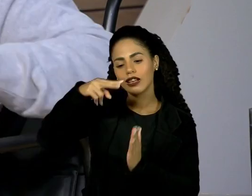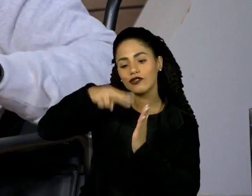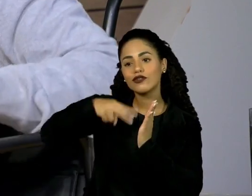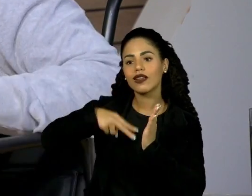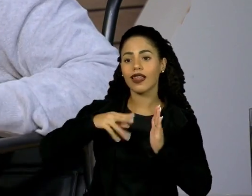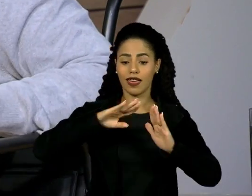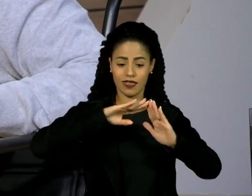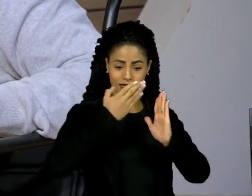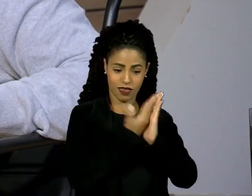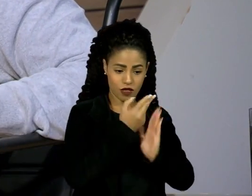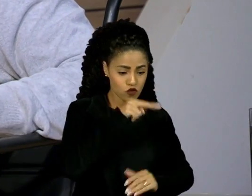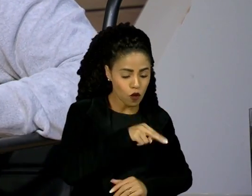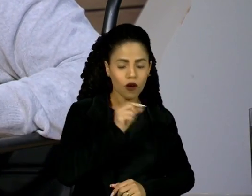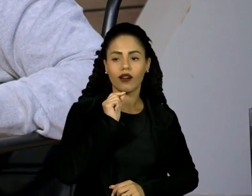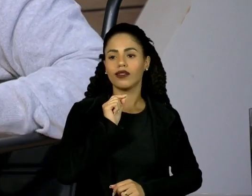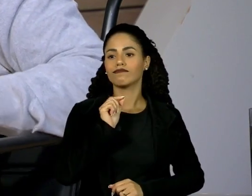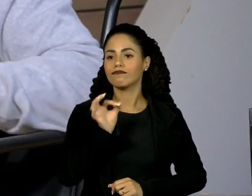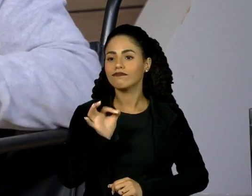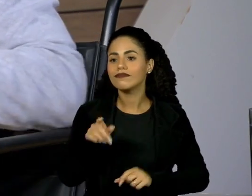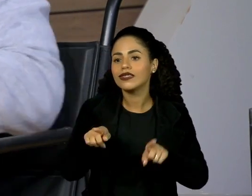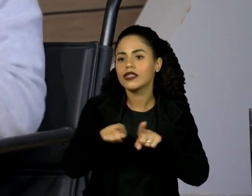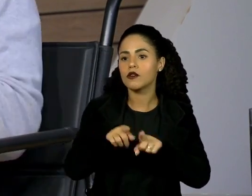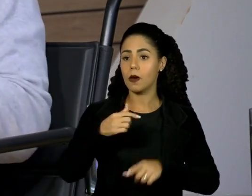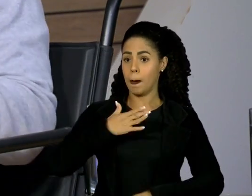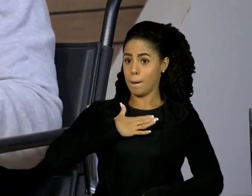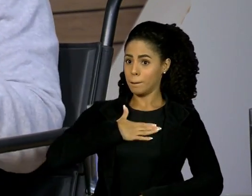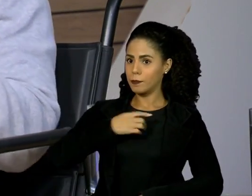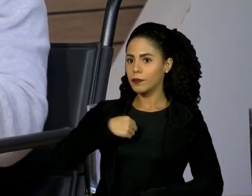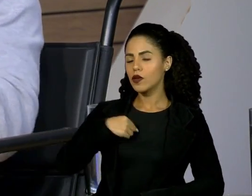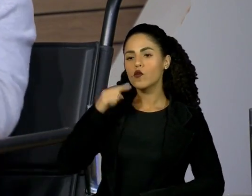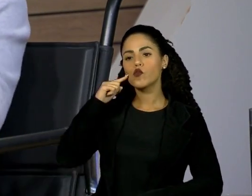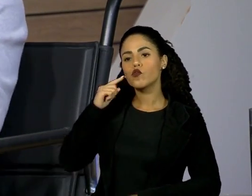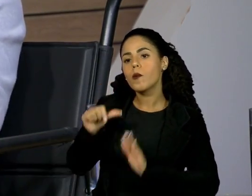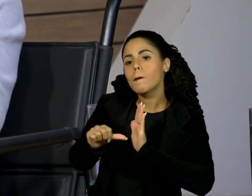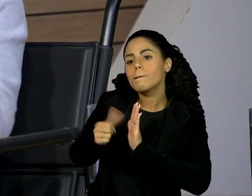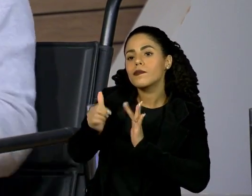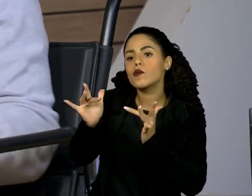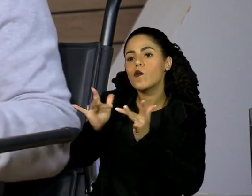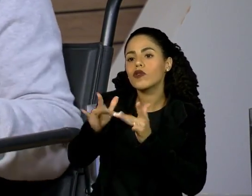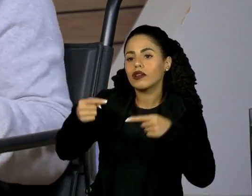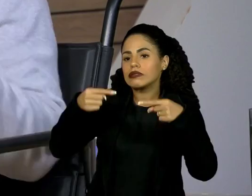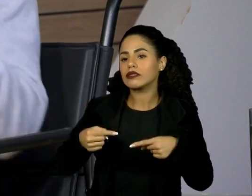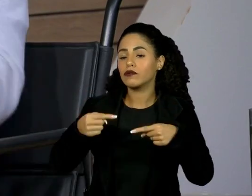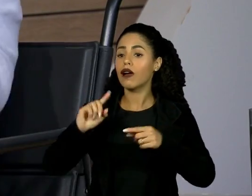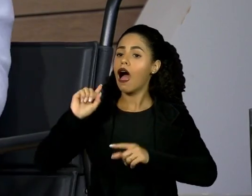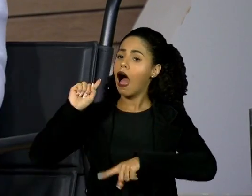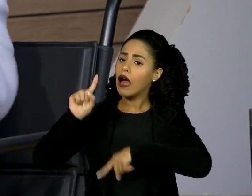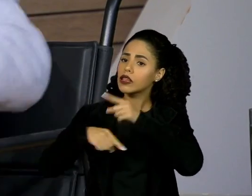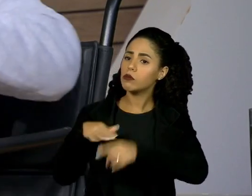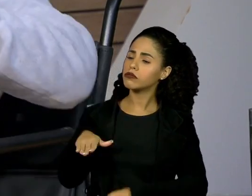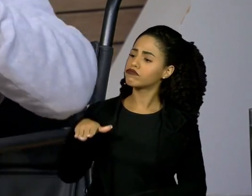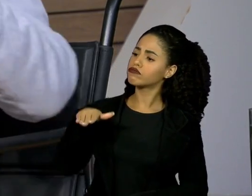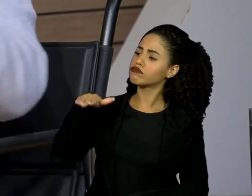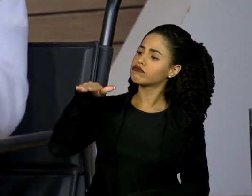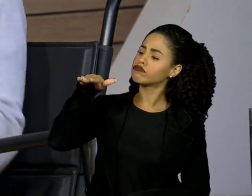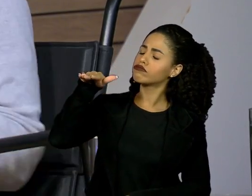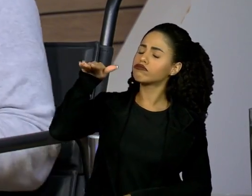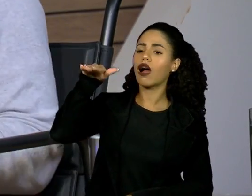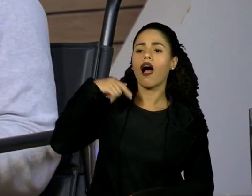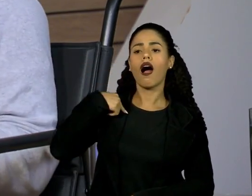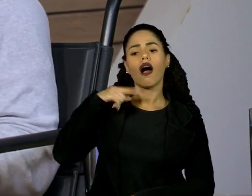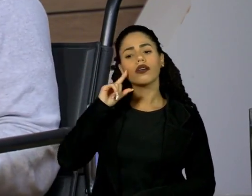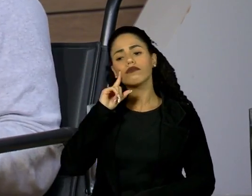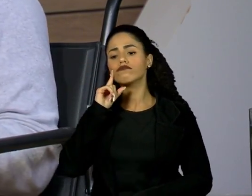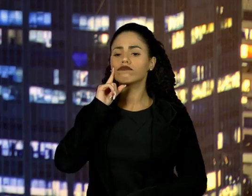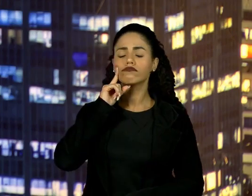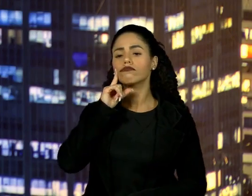escola, que talvez para mim tenha sido um primeiro momento mais desafiador. E depois, mais para frente, eu fui redescobrir um Machado